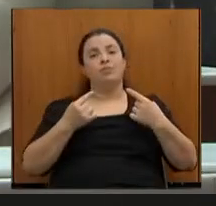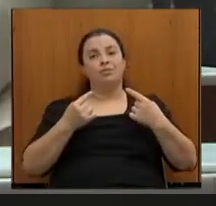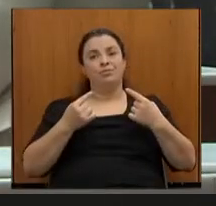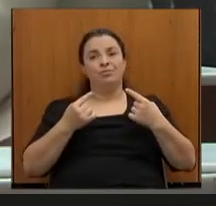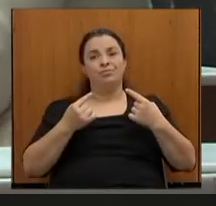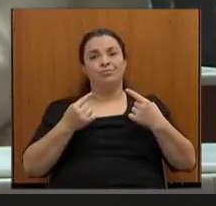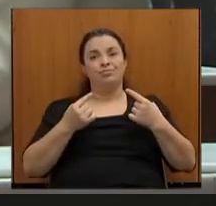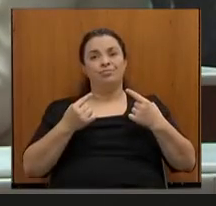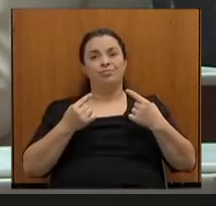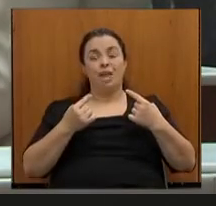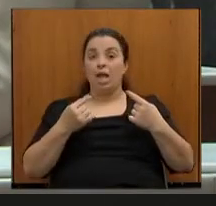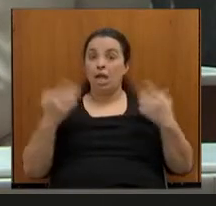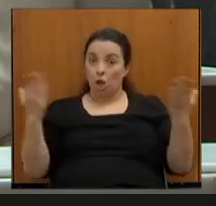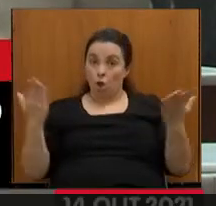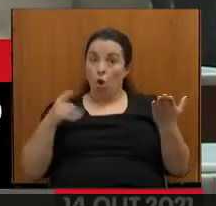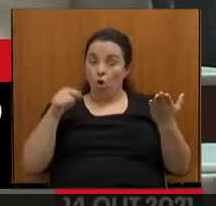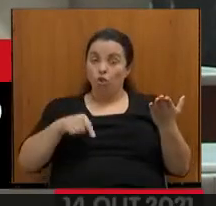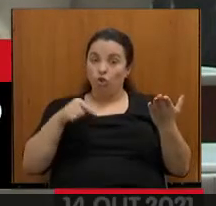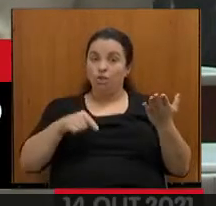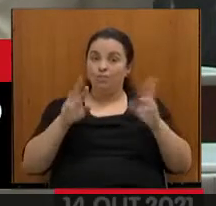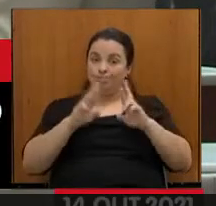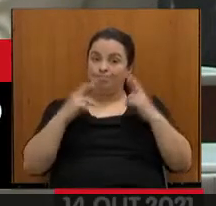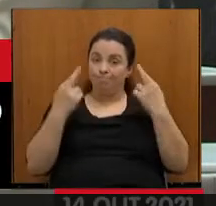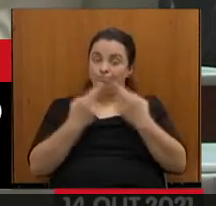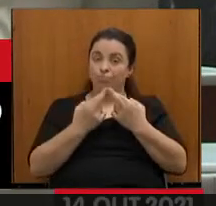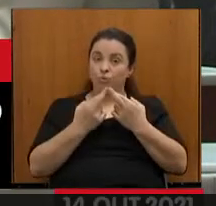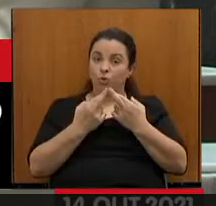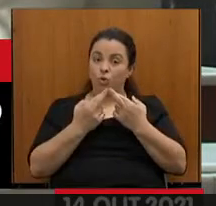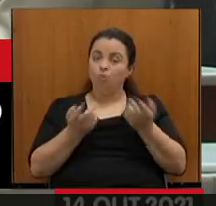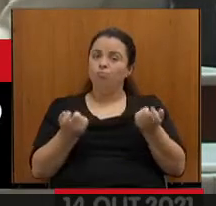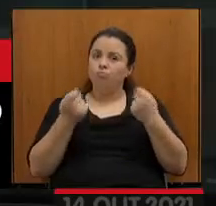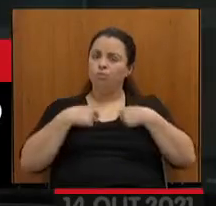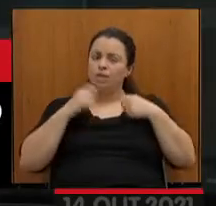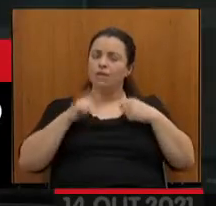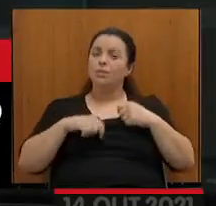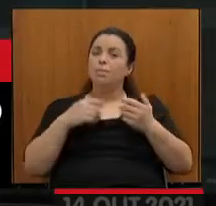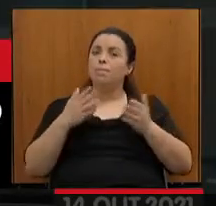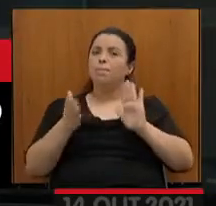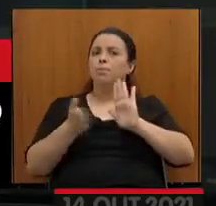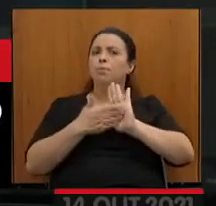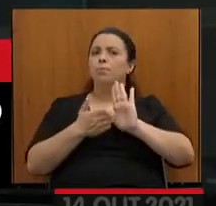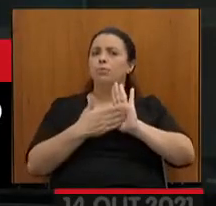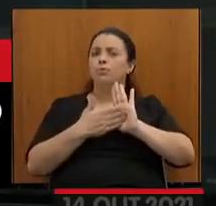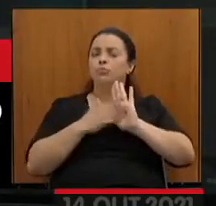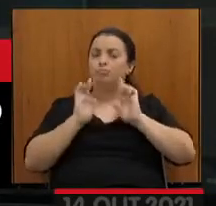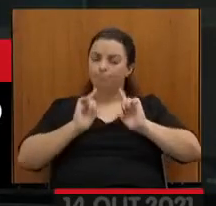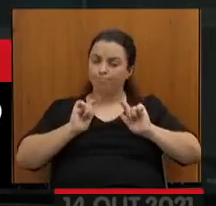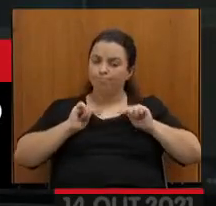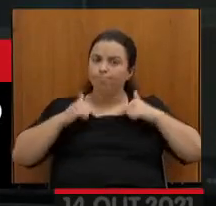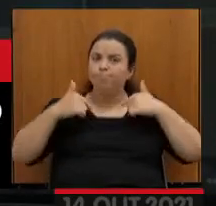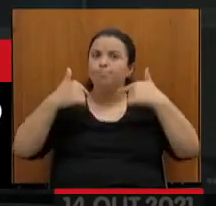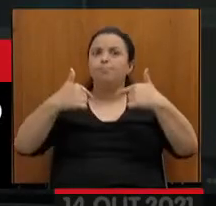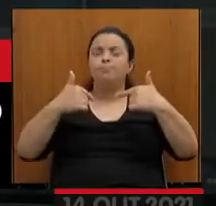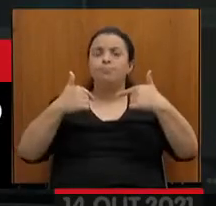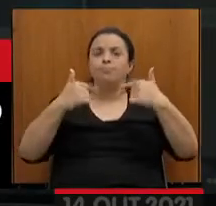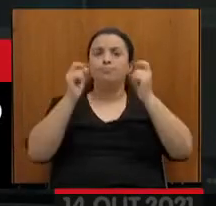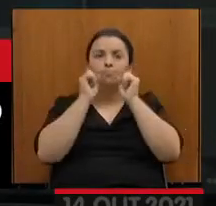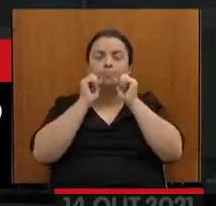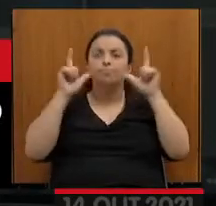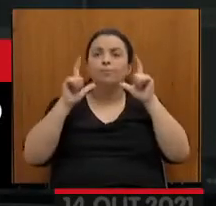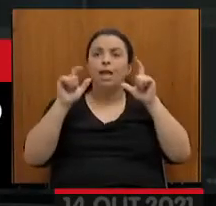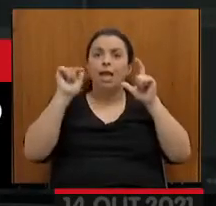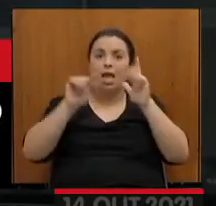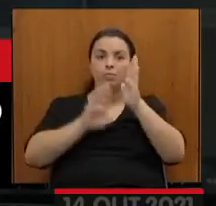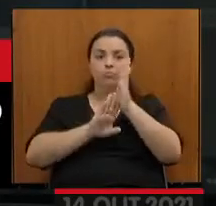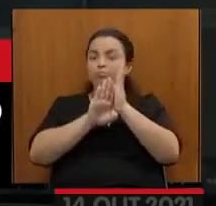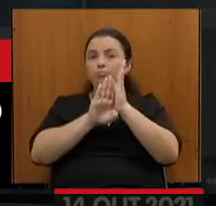ele se propõe a fazer, é enfrentar e voltar essa curva para baixo, no sentido